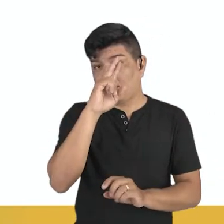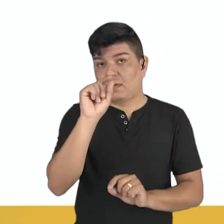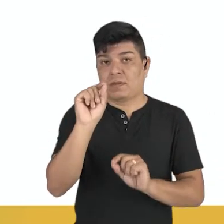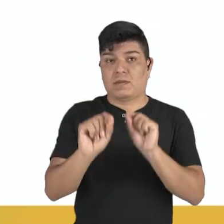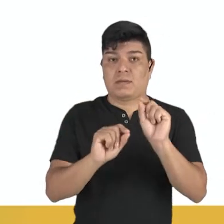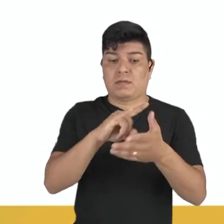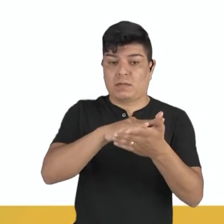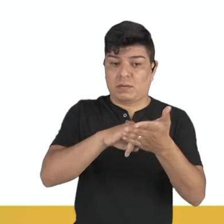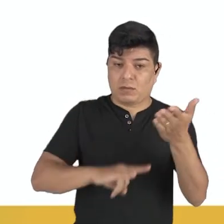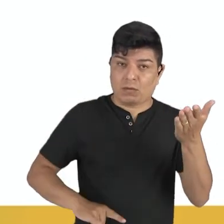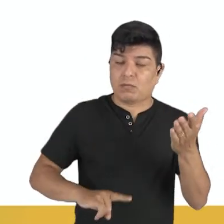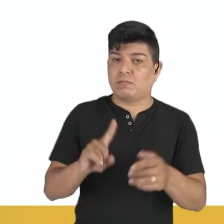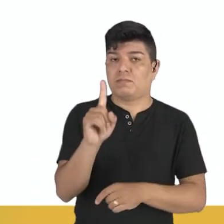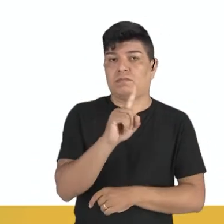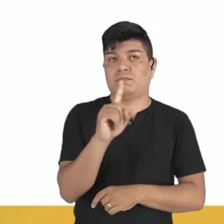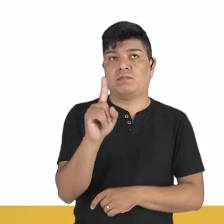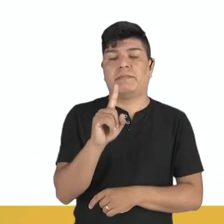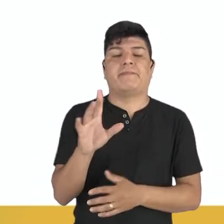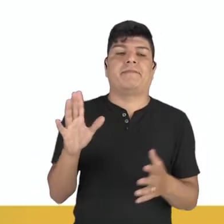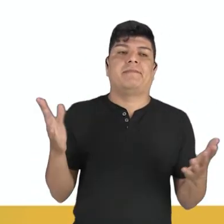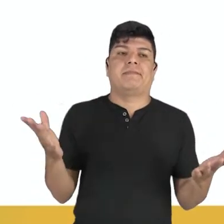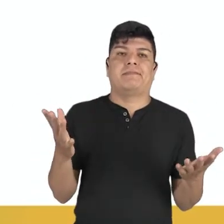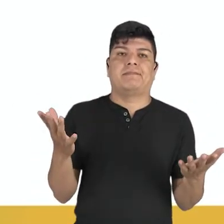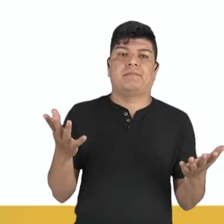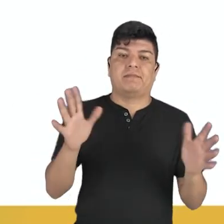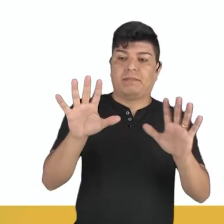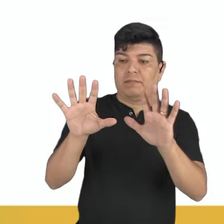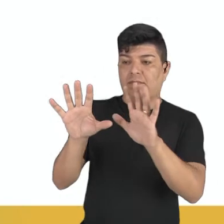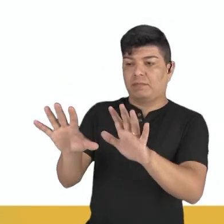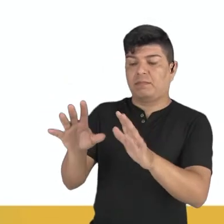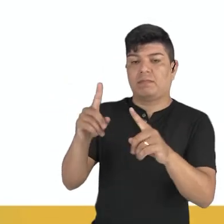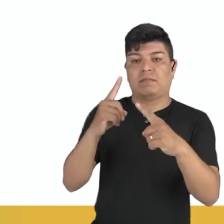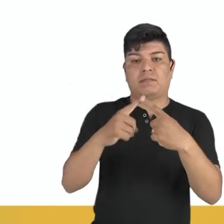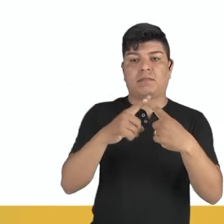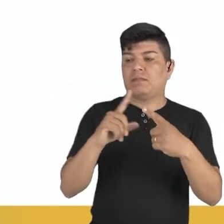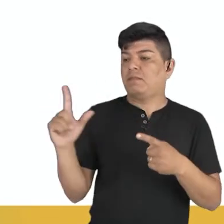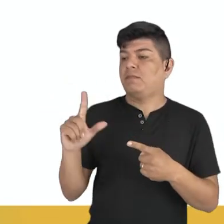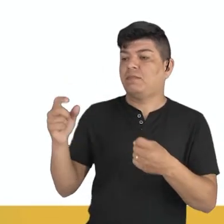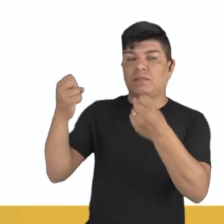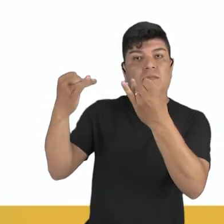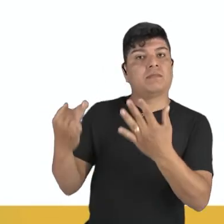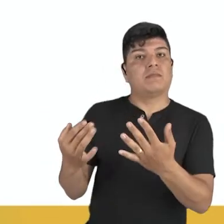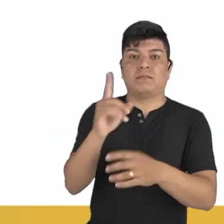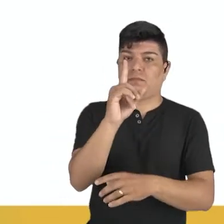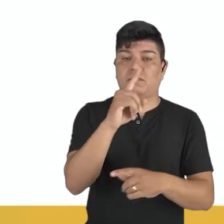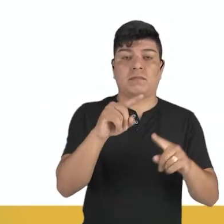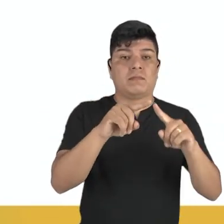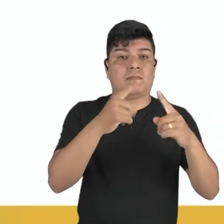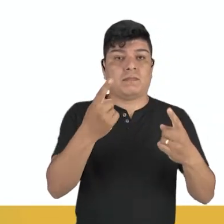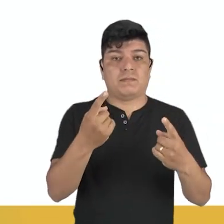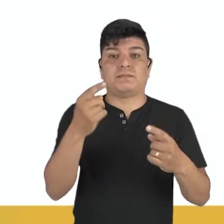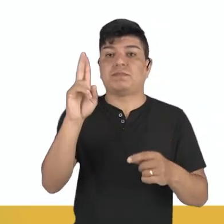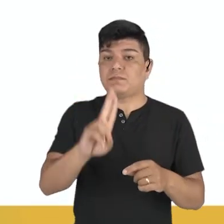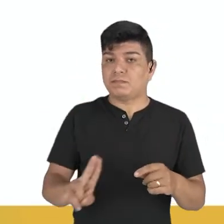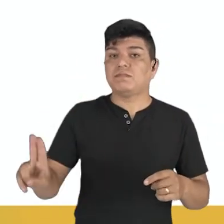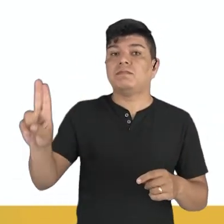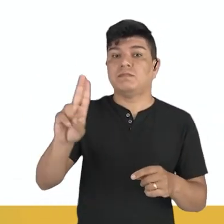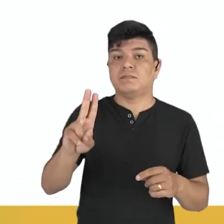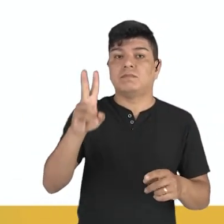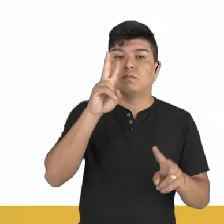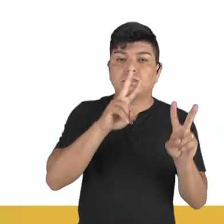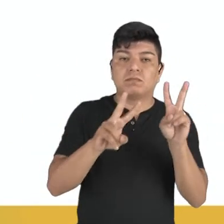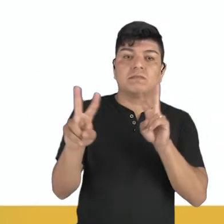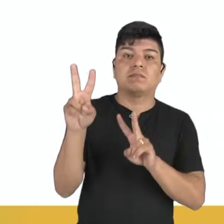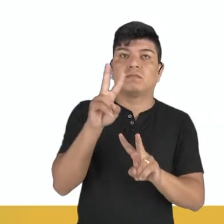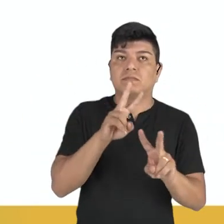servir como documento com a era desse jeito porque a literatura fala sobre isso não mas ela vai servir como